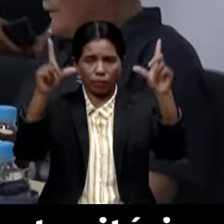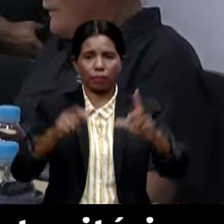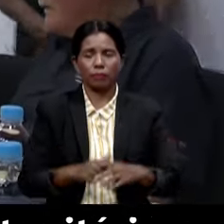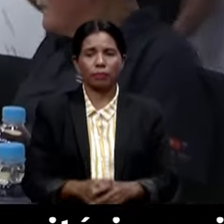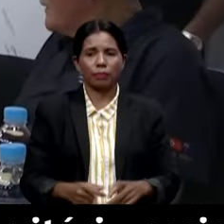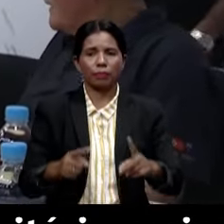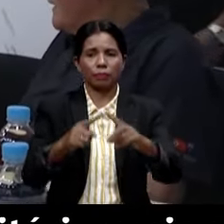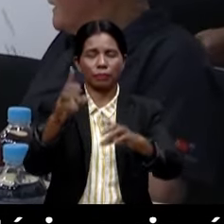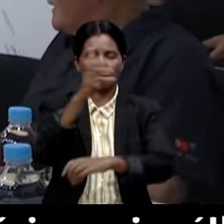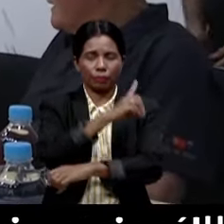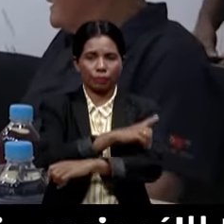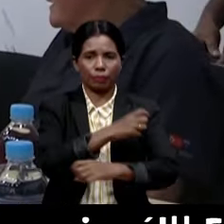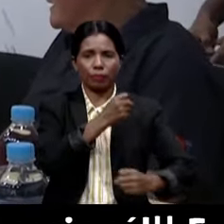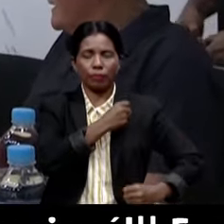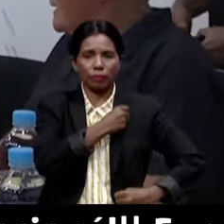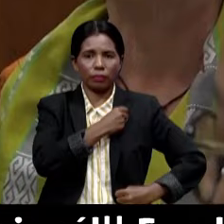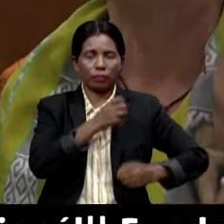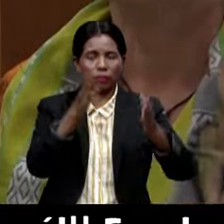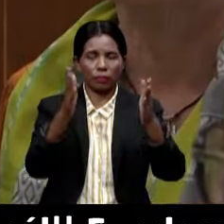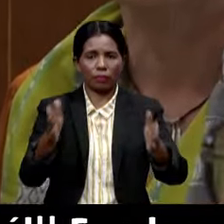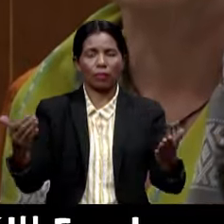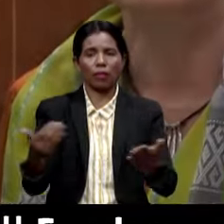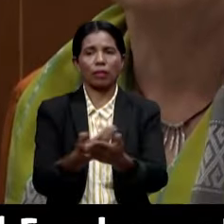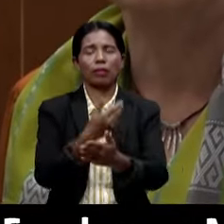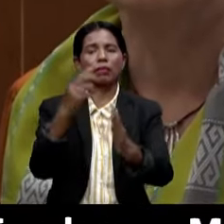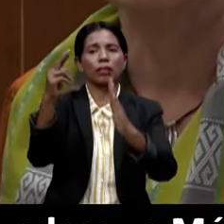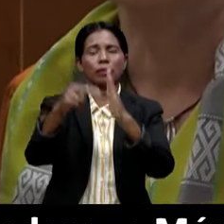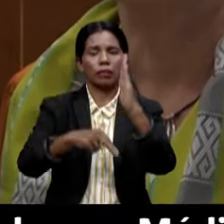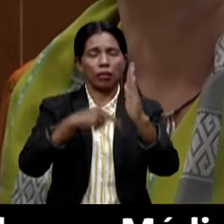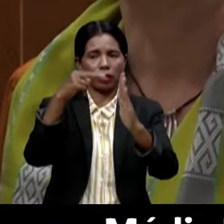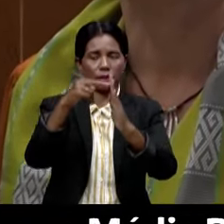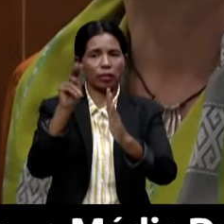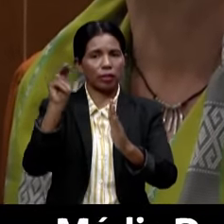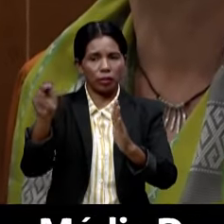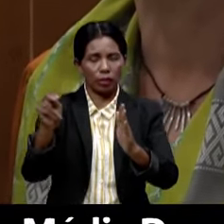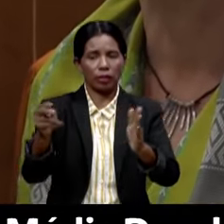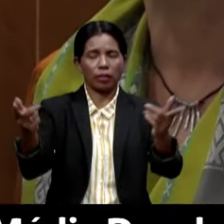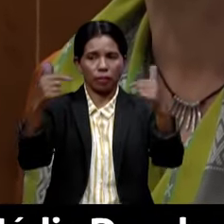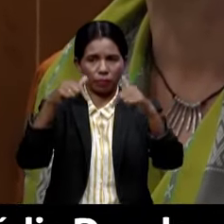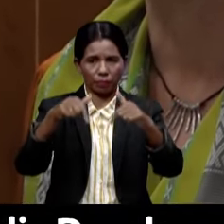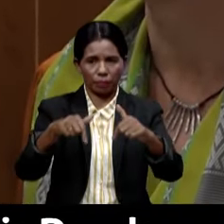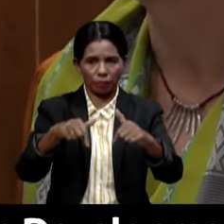simo militares Nova Zelândia, nebe mai...